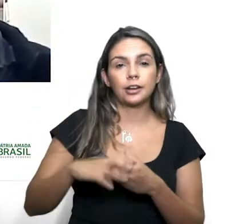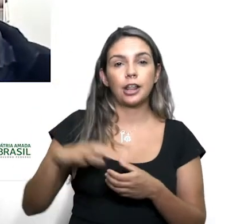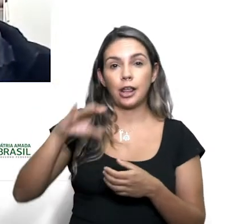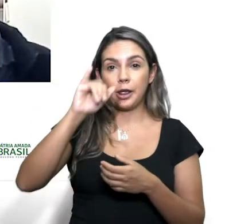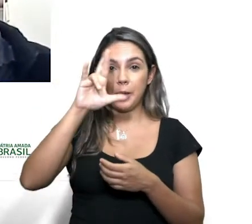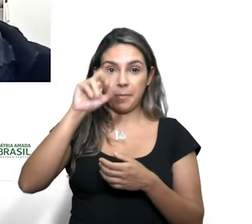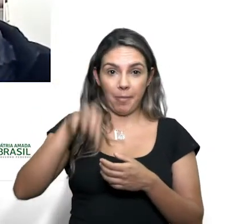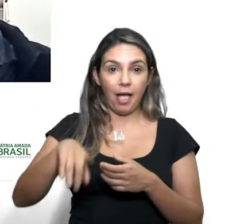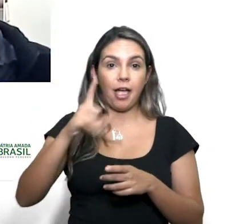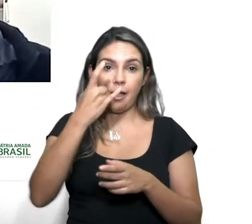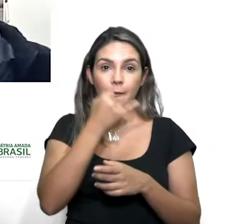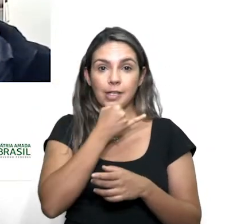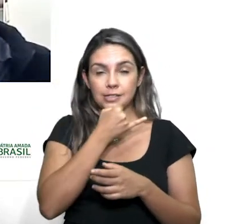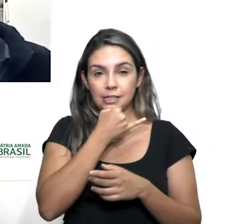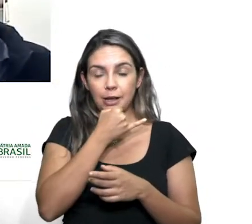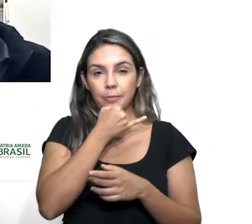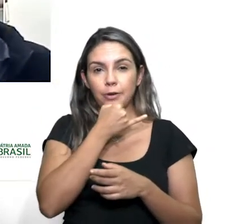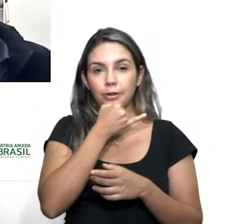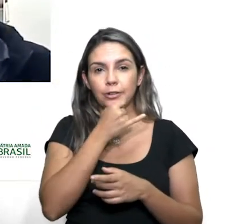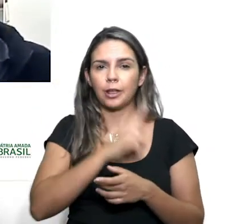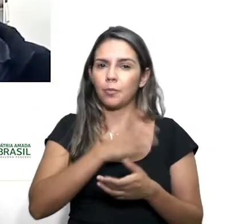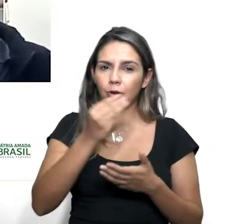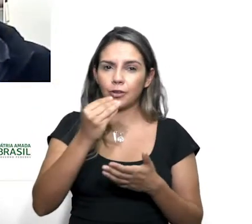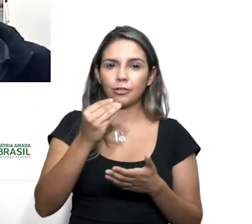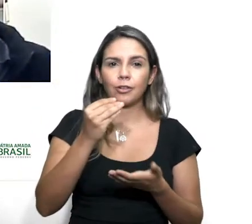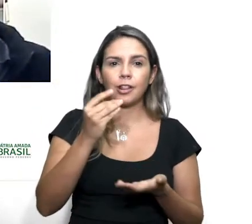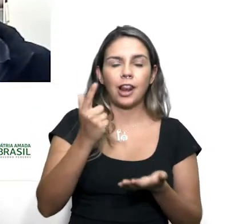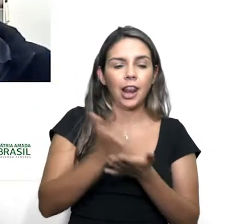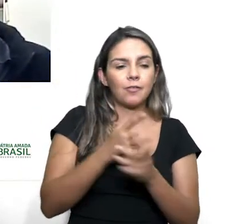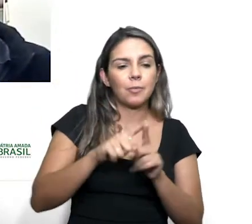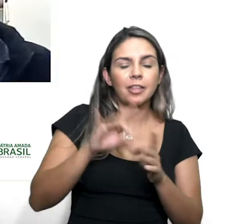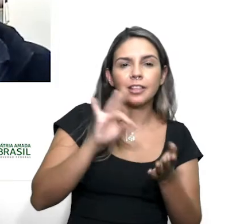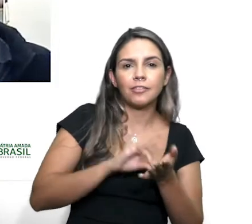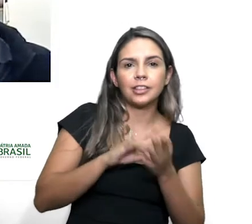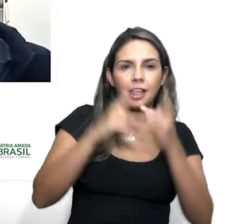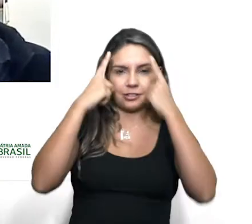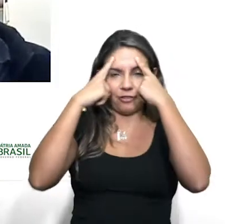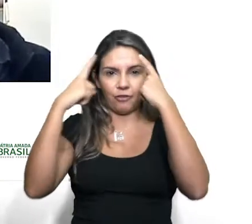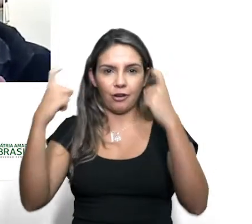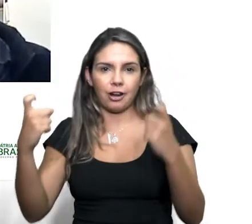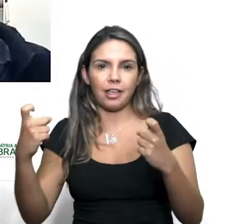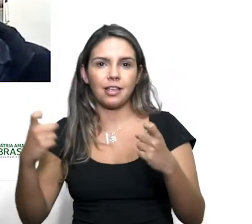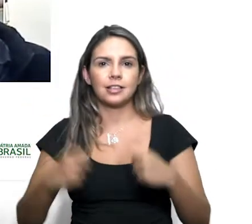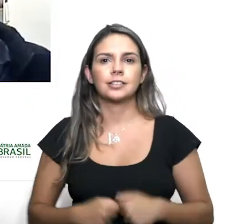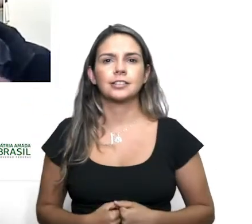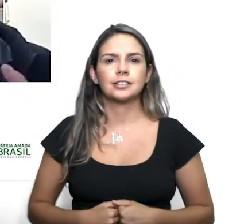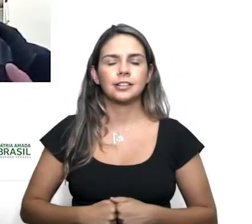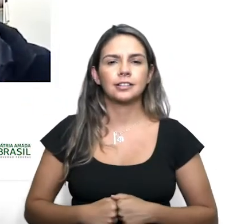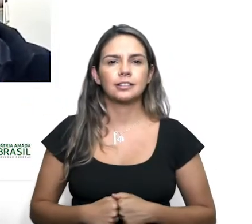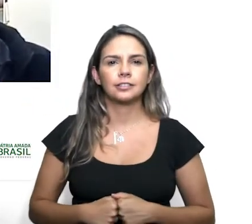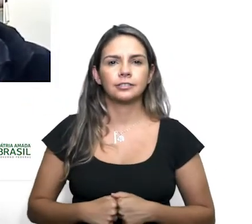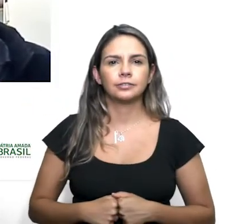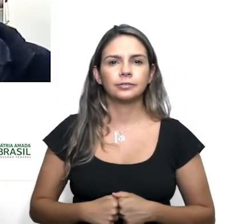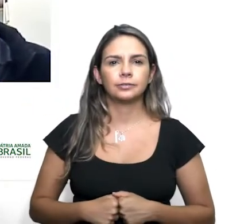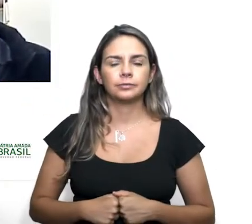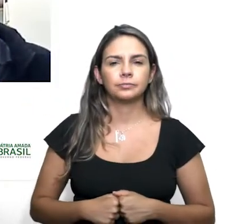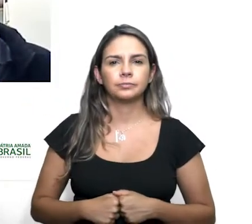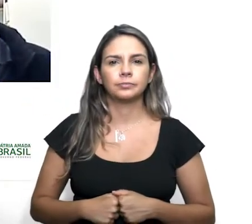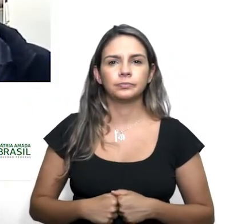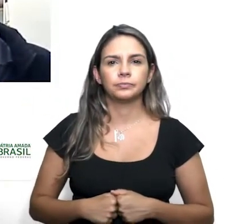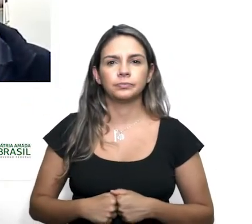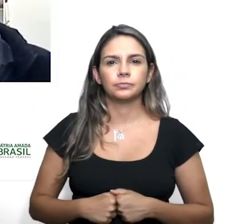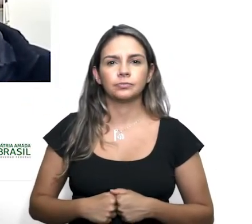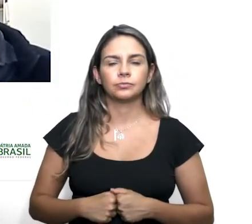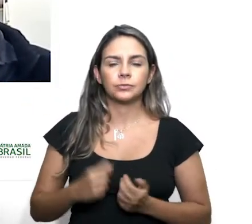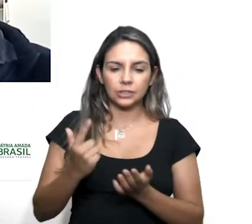bom exemplo, não é? Mas tenho livros muito da realidade, da violência, por exemplo, Jerusalém, o Aprender a Rezar na Era da Técnica, são